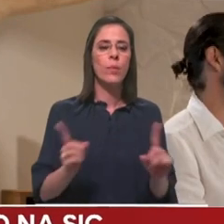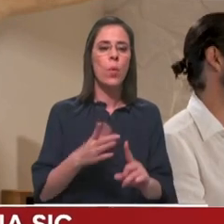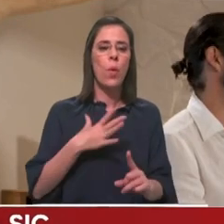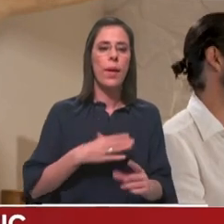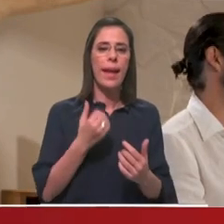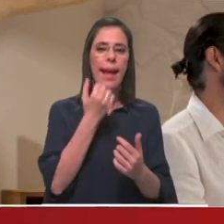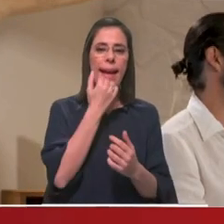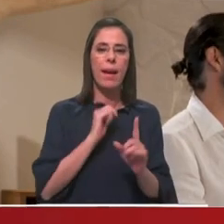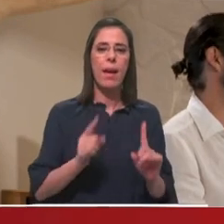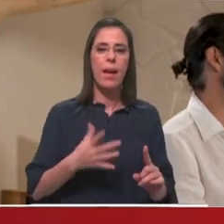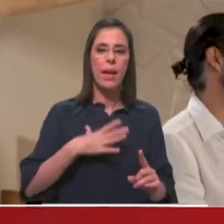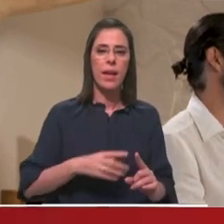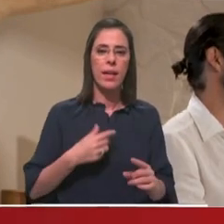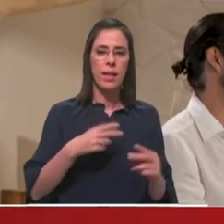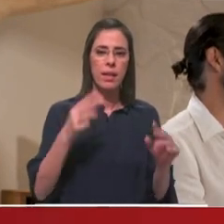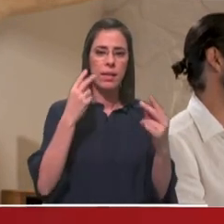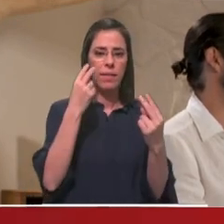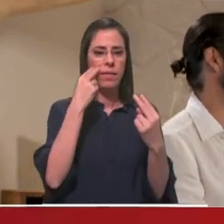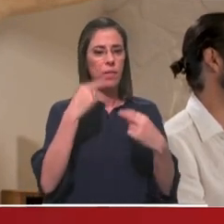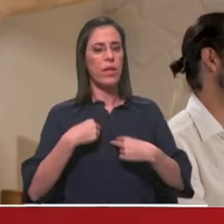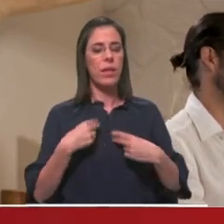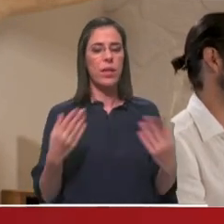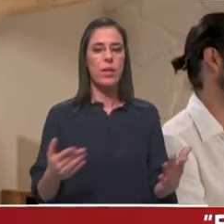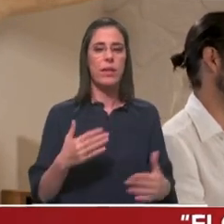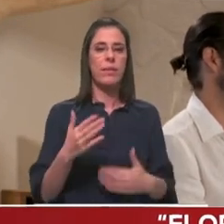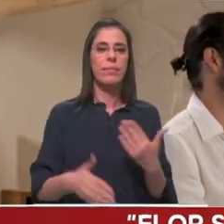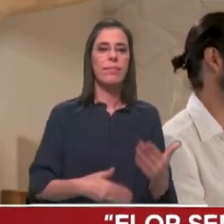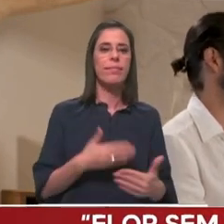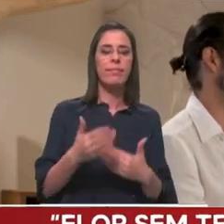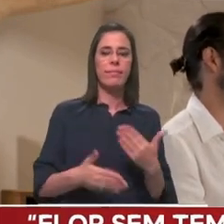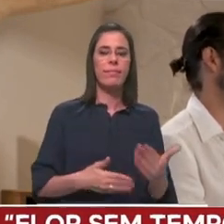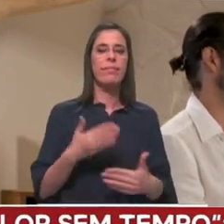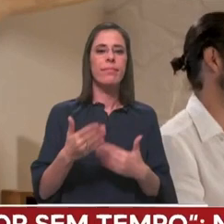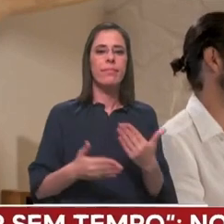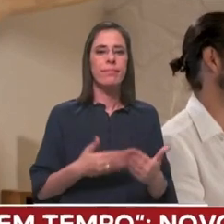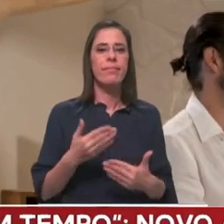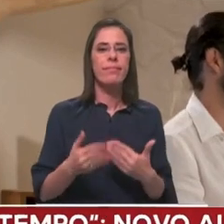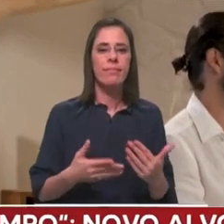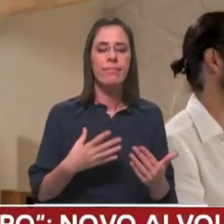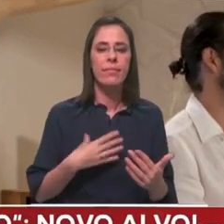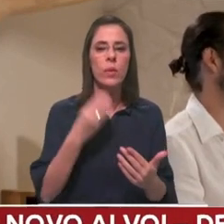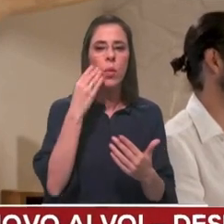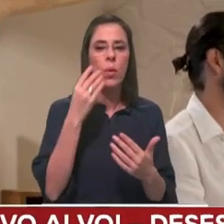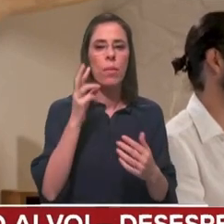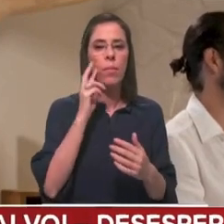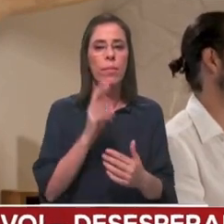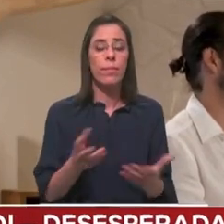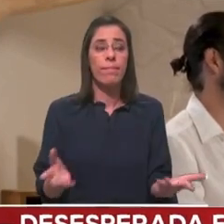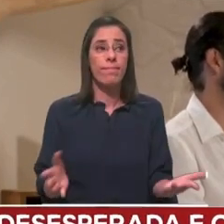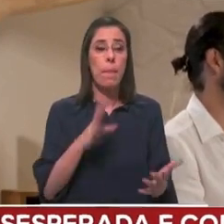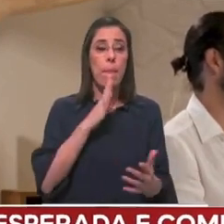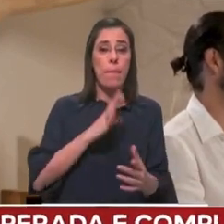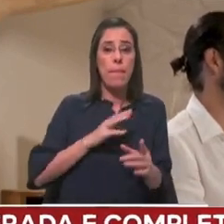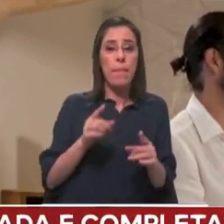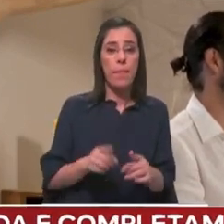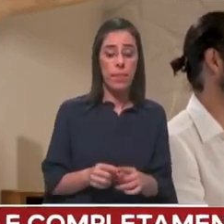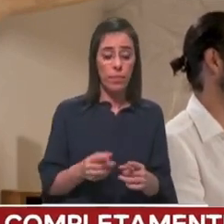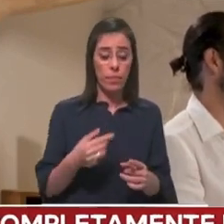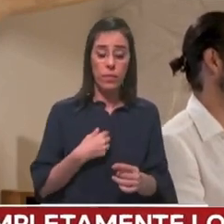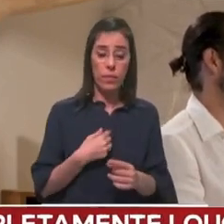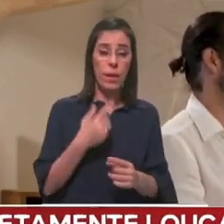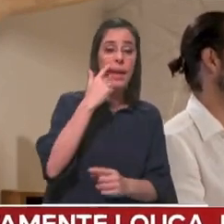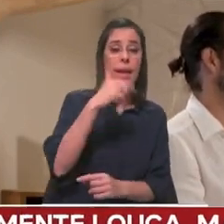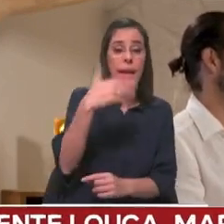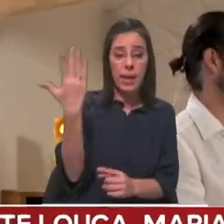querer agradar, mas era o querer ser vista. Depois, okay. Sim. Passei por aí. Ou seja, como eu vi que a minha mãe, por mais que eu